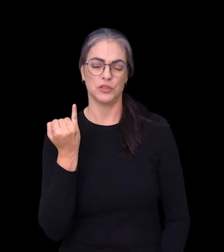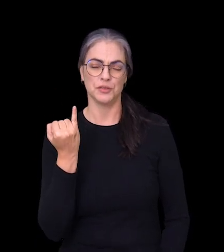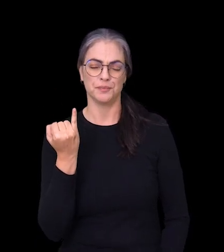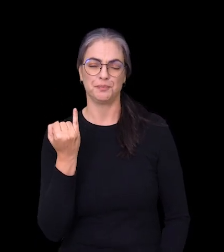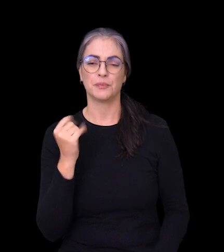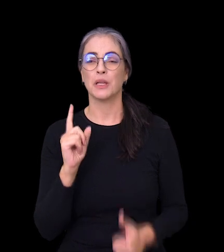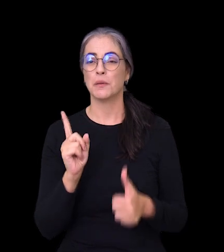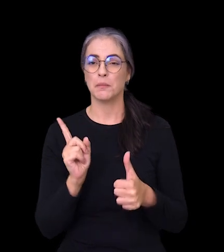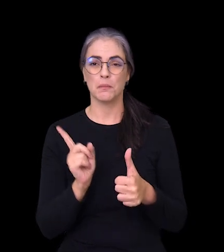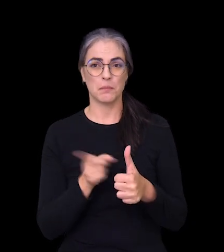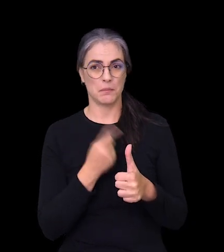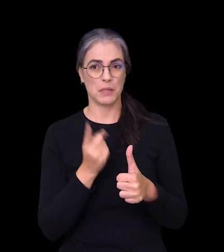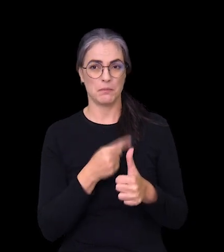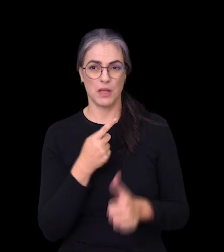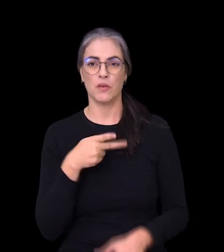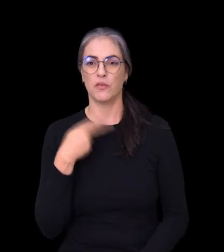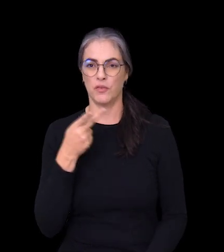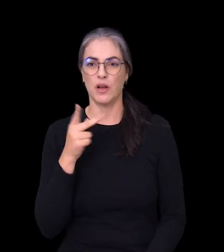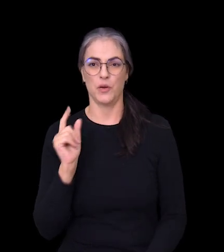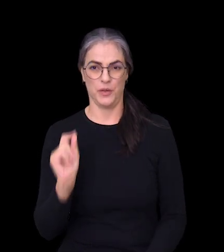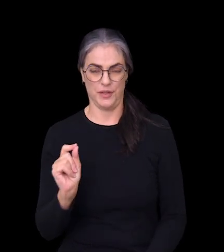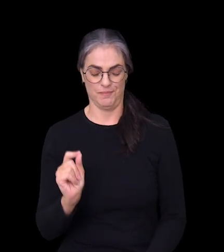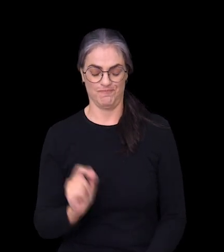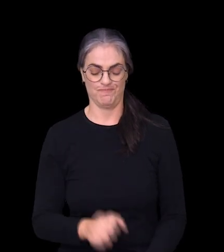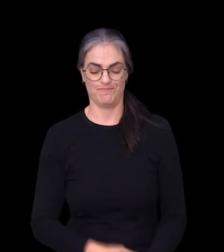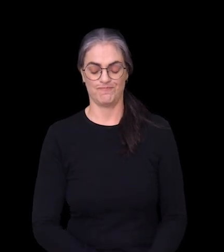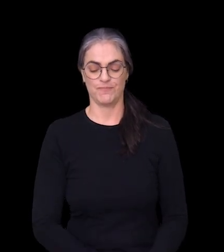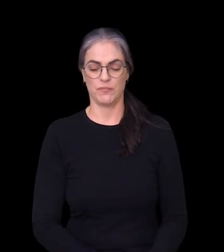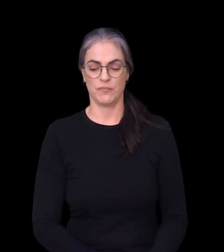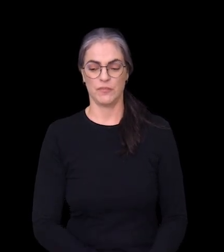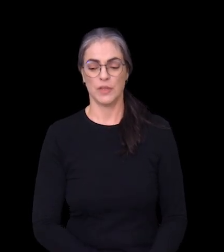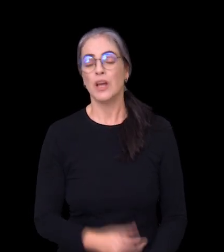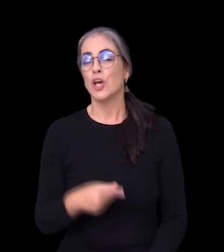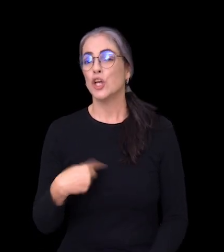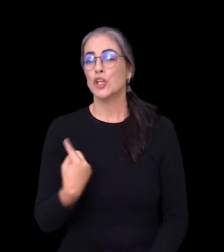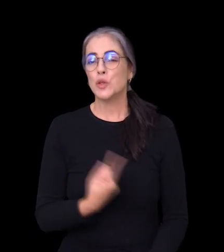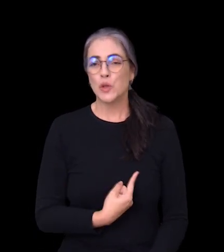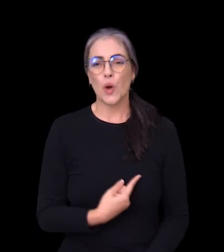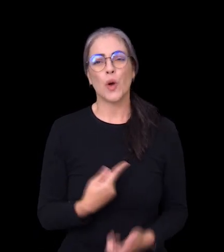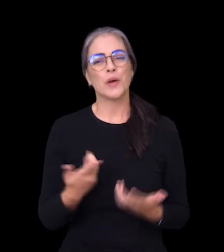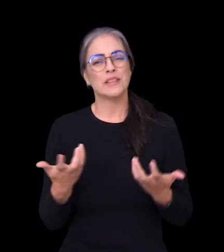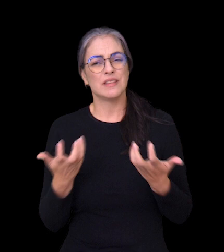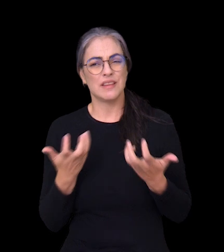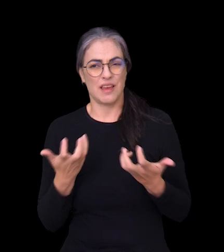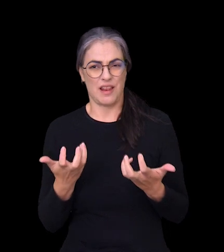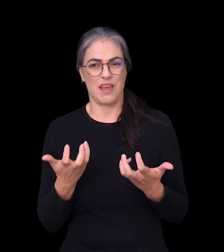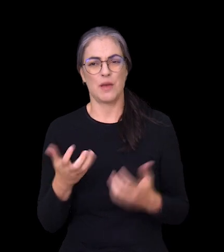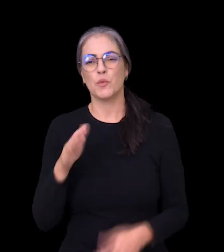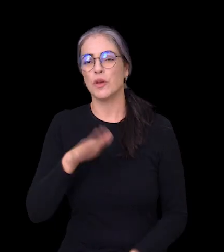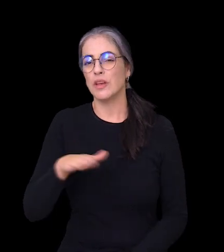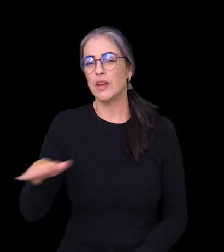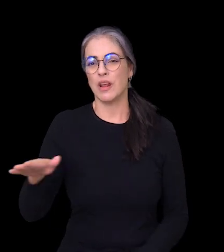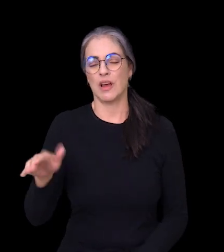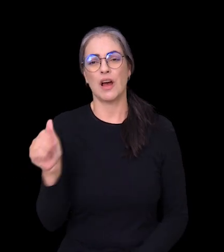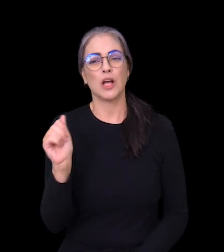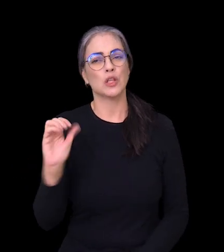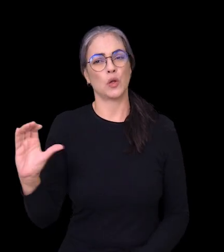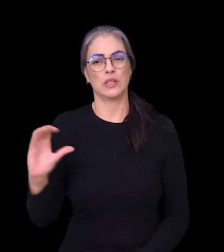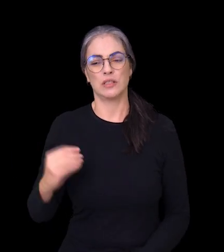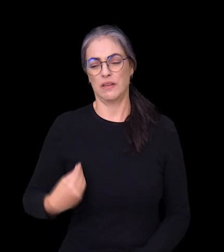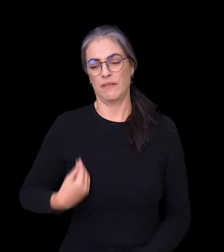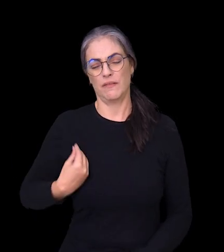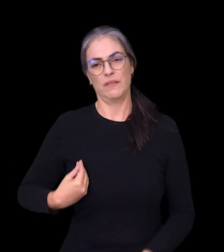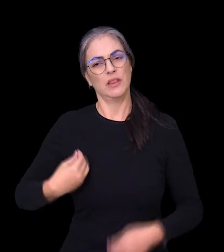o que a Ana colocou, é que o que nós almejamos é que crianças e adolescentes, eles tenham uma vida digna,